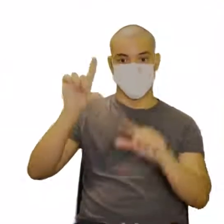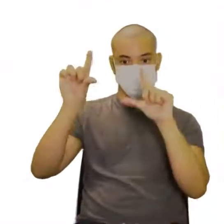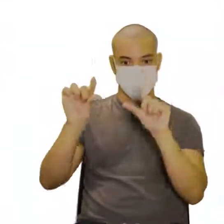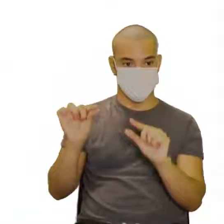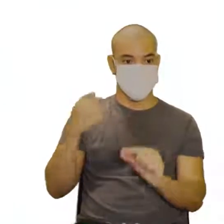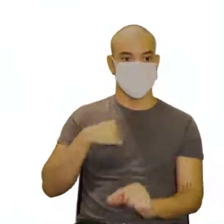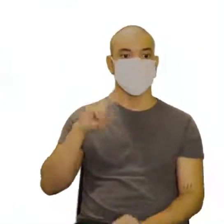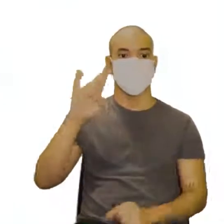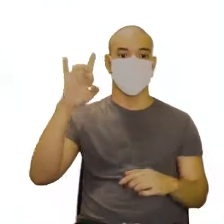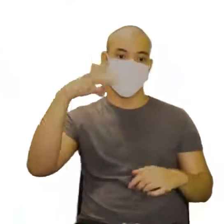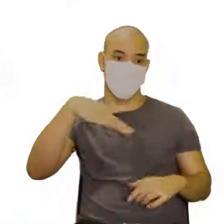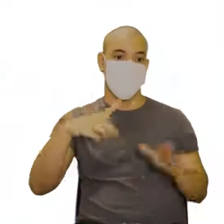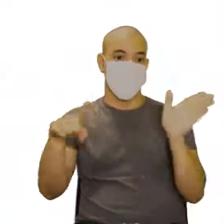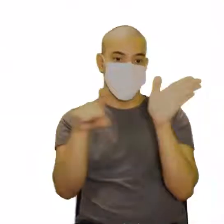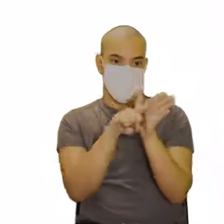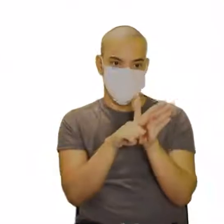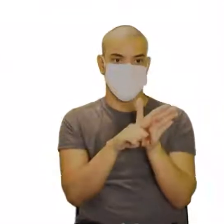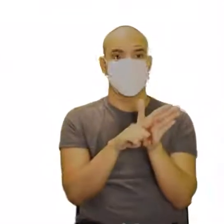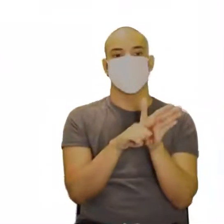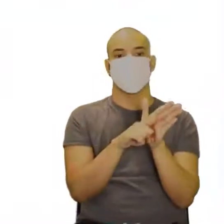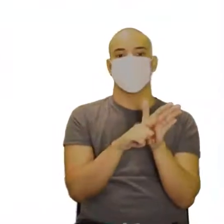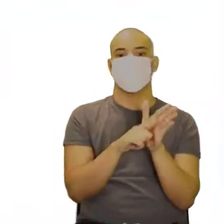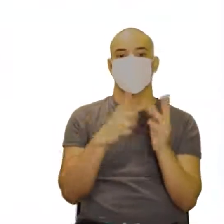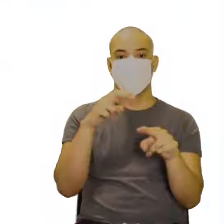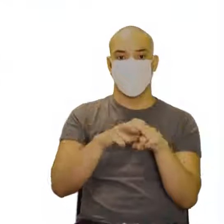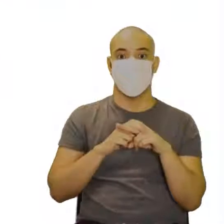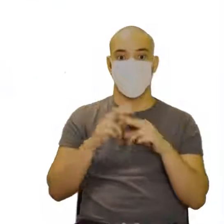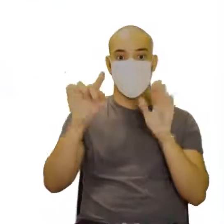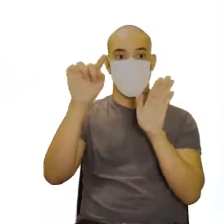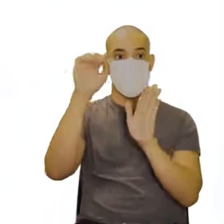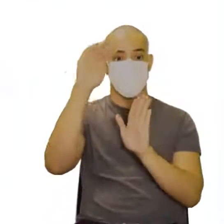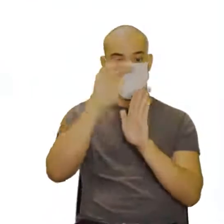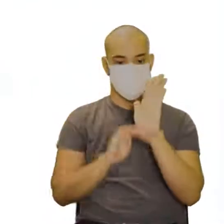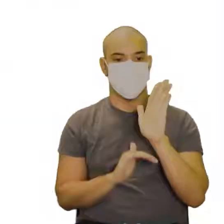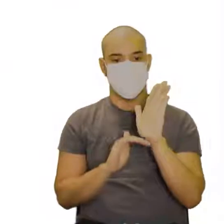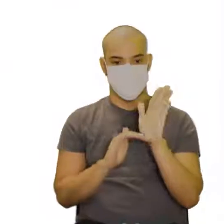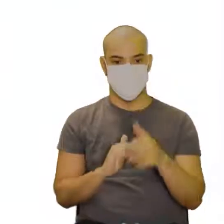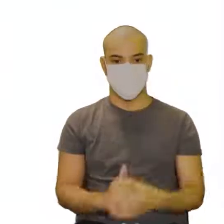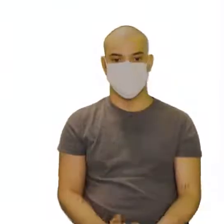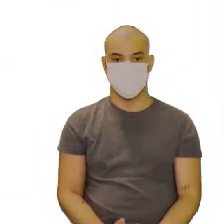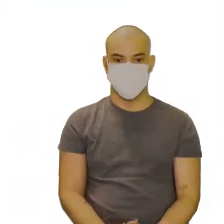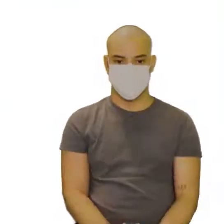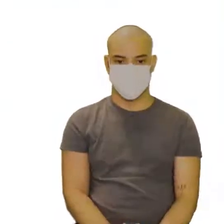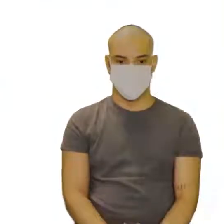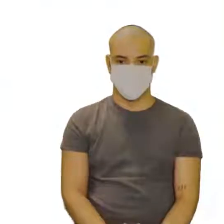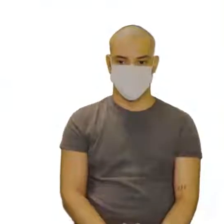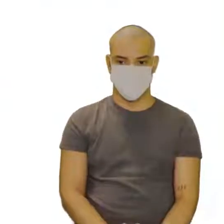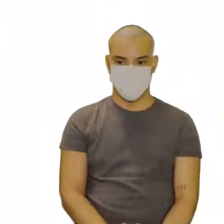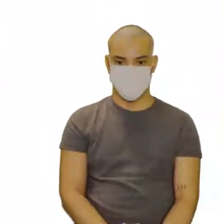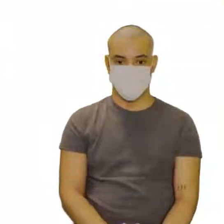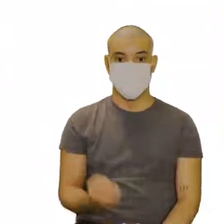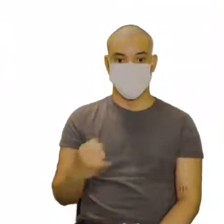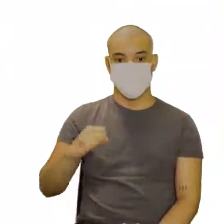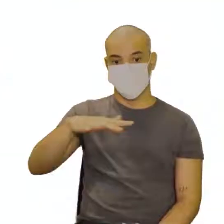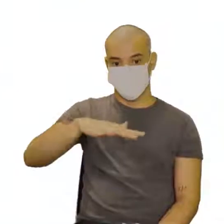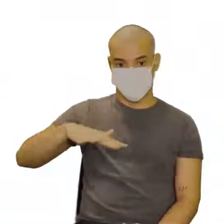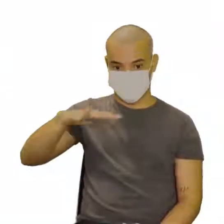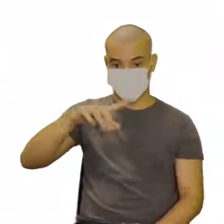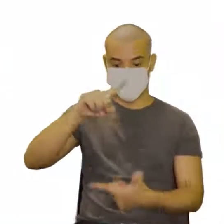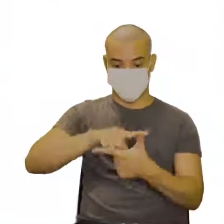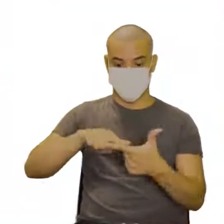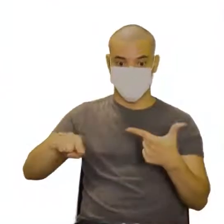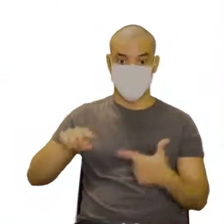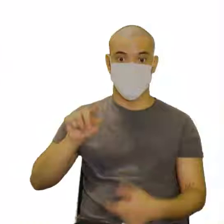eu vou armazenar menos carga, então a capacitância é menor. Olha aqui, ó, se você pegar a área e dividir por